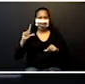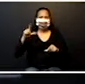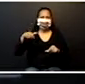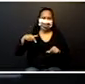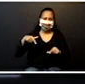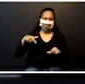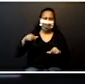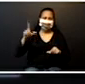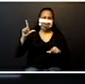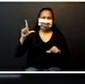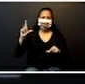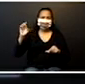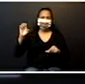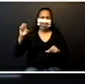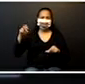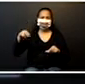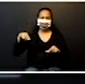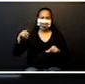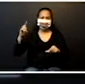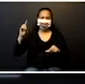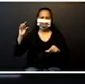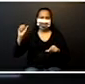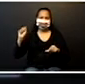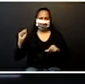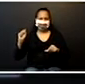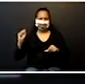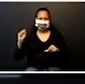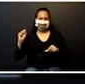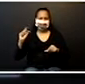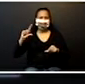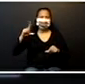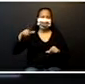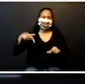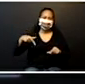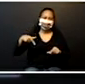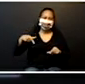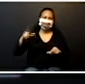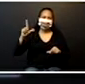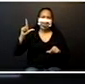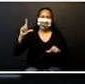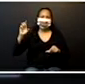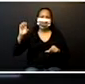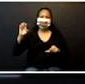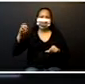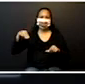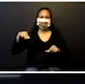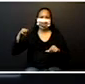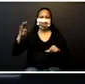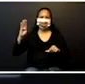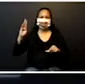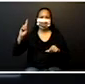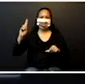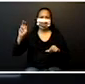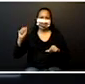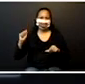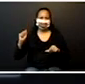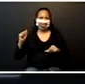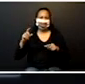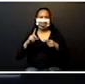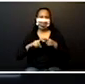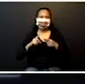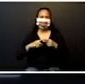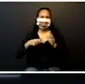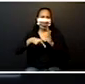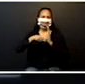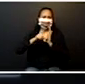de novo, e lembra, destacando a palavra B. Por que que antes do D ele colocou